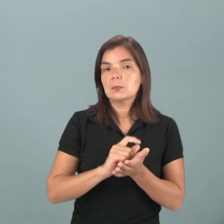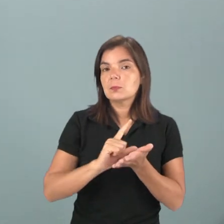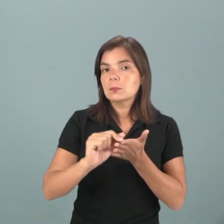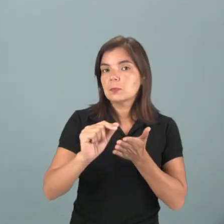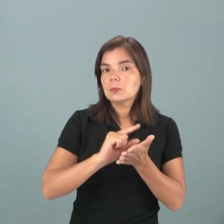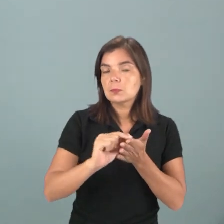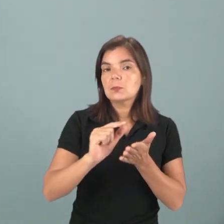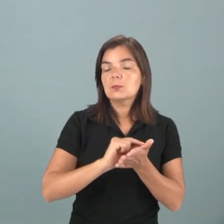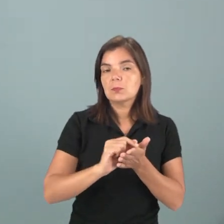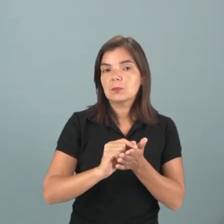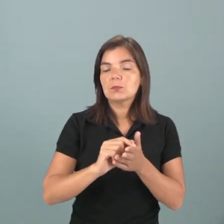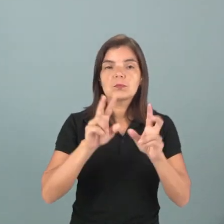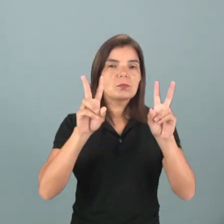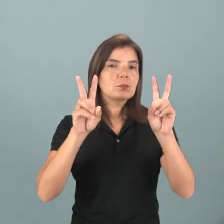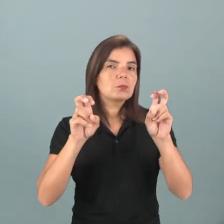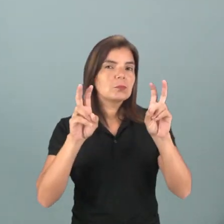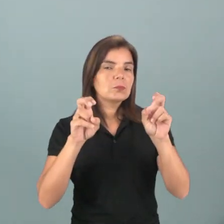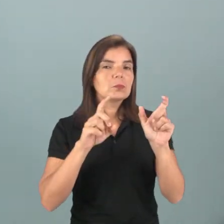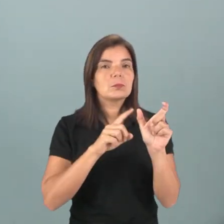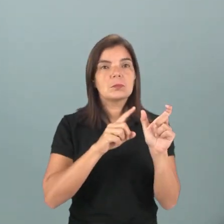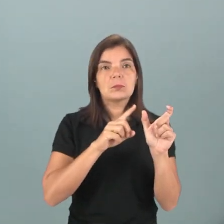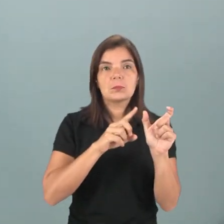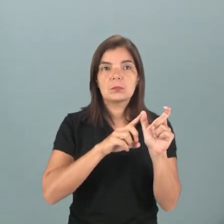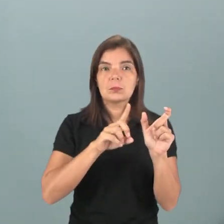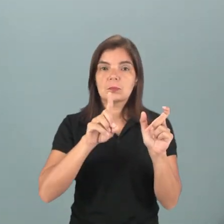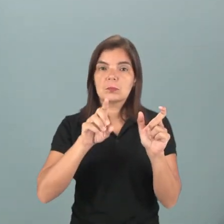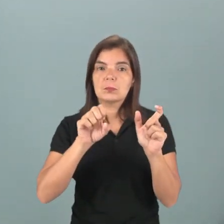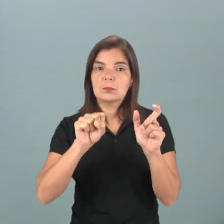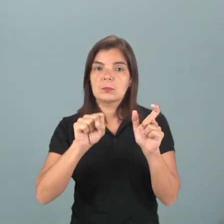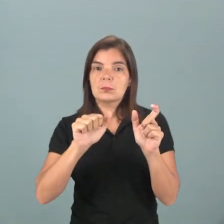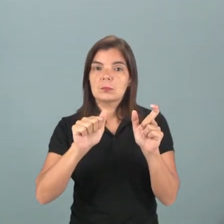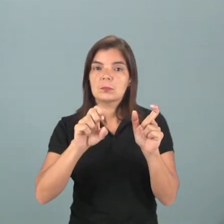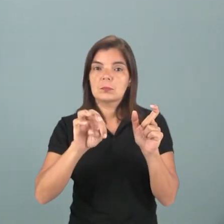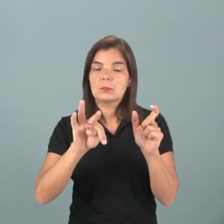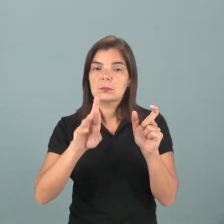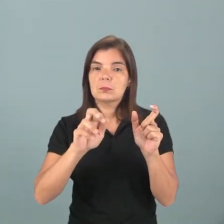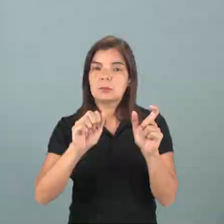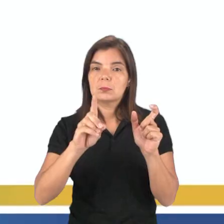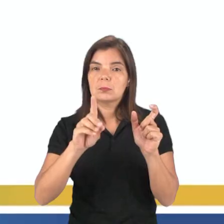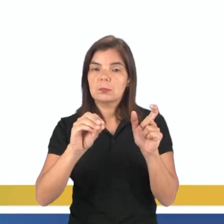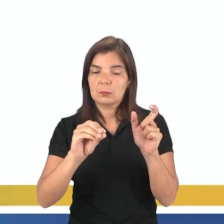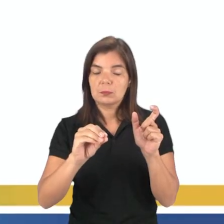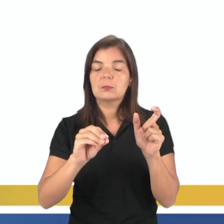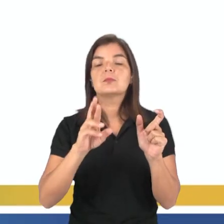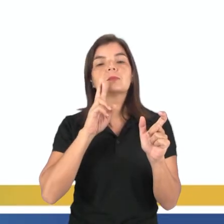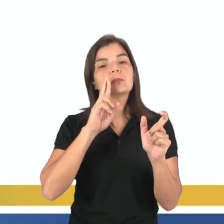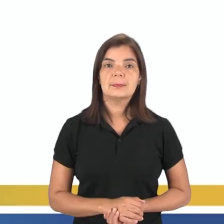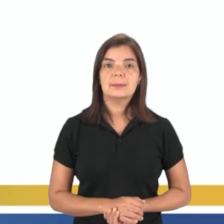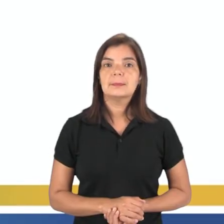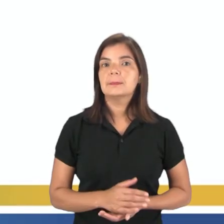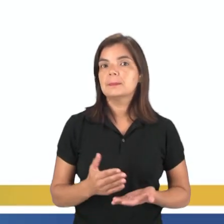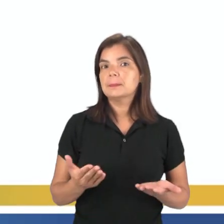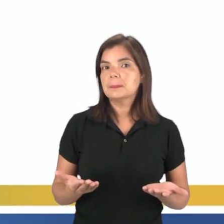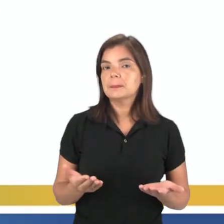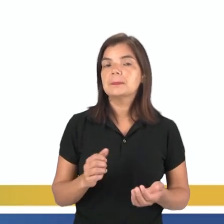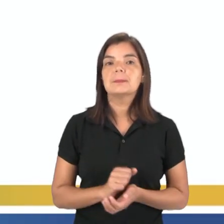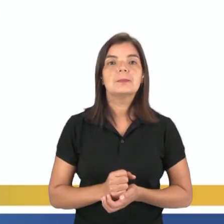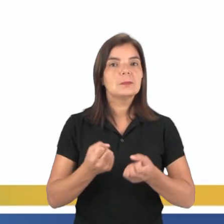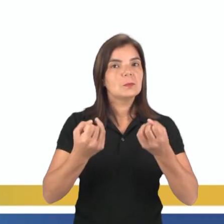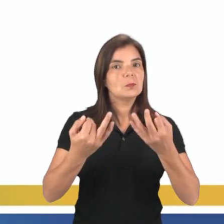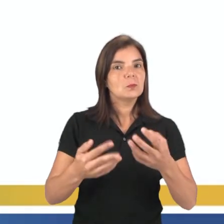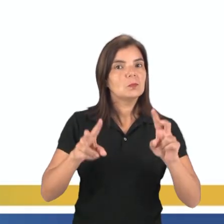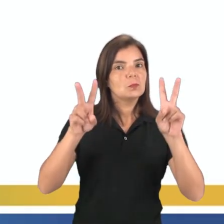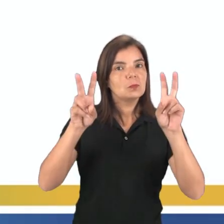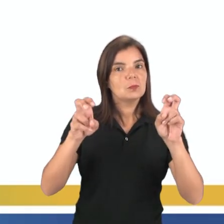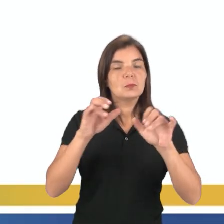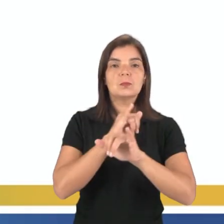artigo escreveu no seu título a palavra desastroso. Por isso que é a letra C. Desastrado. É isso, ele diz, o